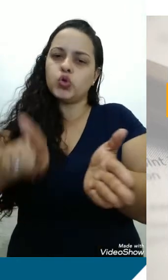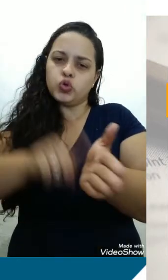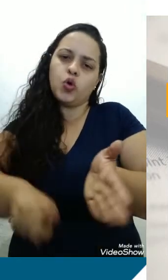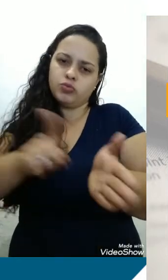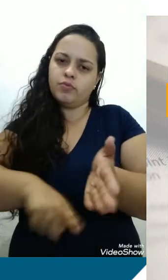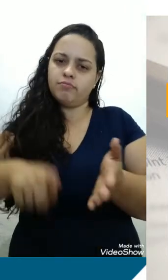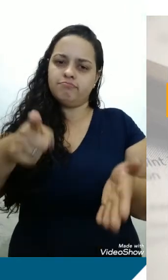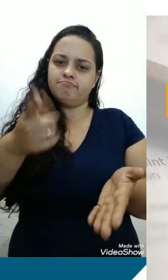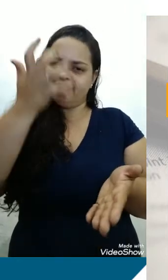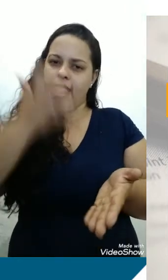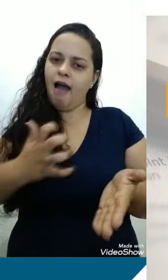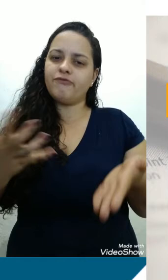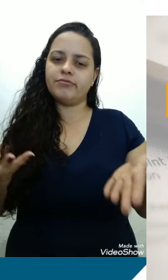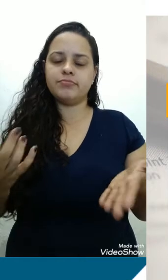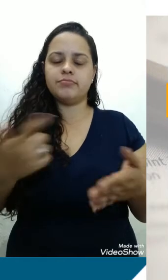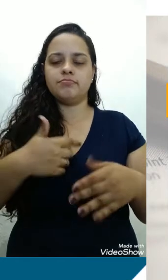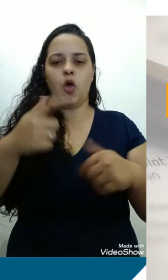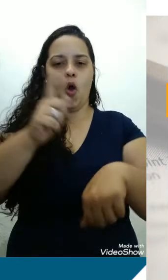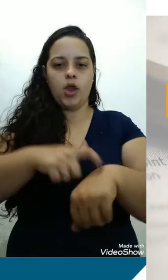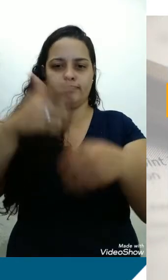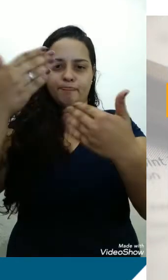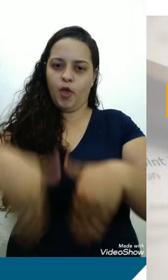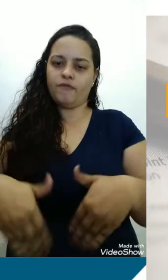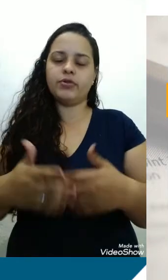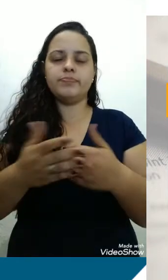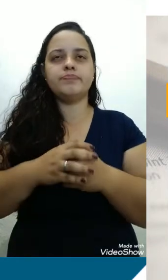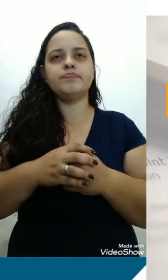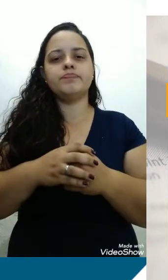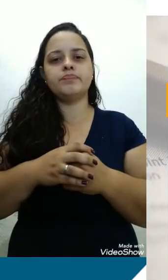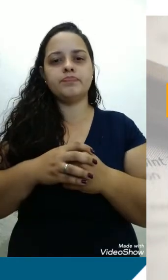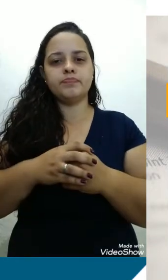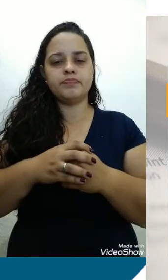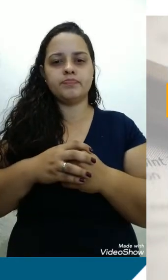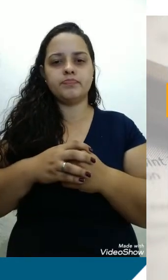eu sofro um desconto muito significante na pontuação da competência 2.